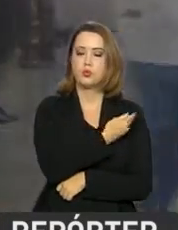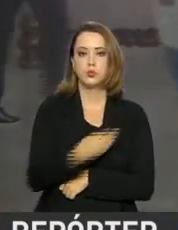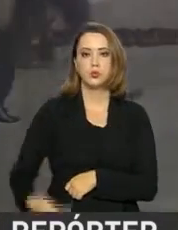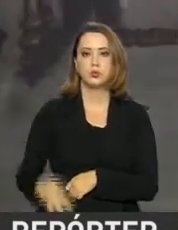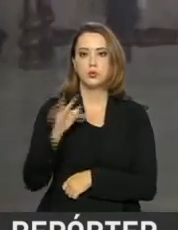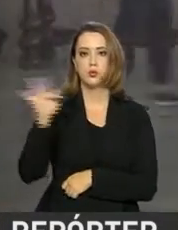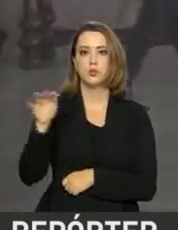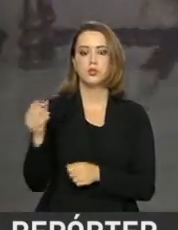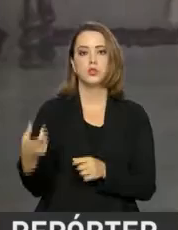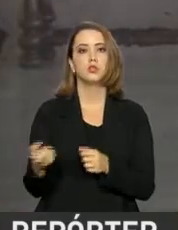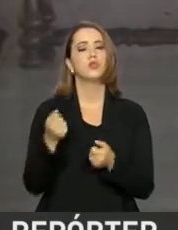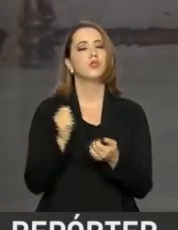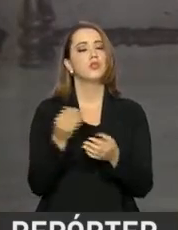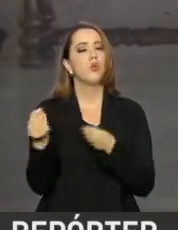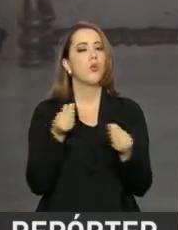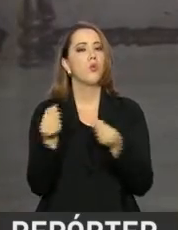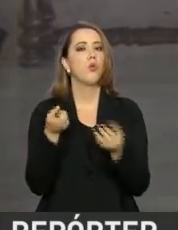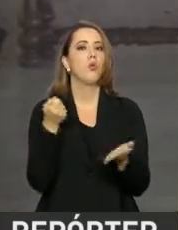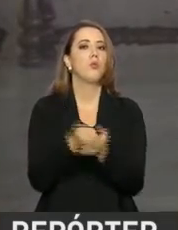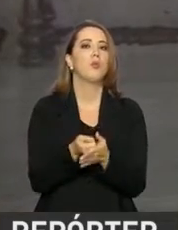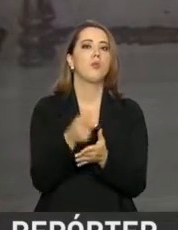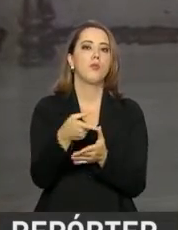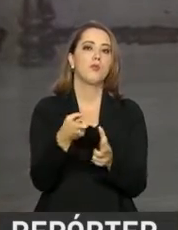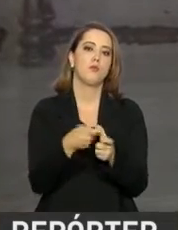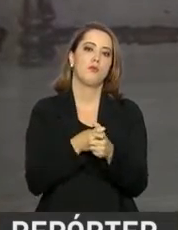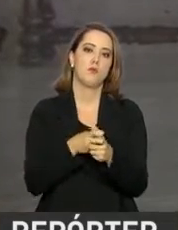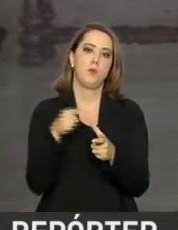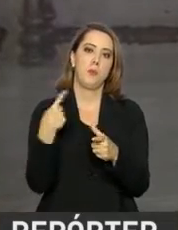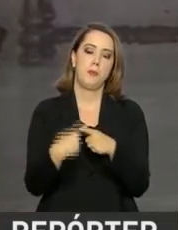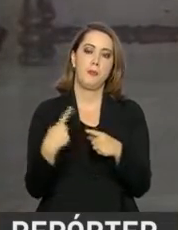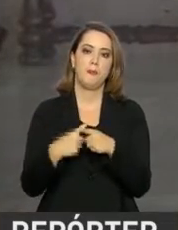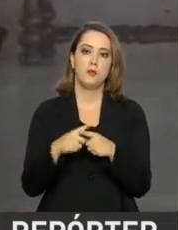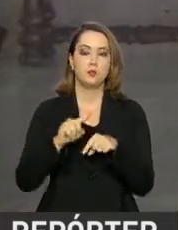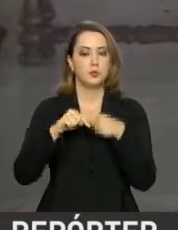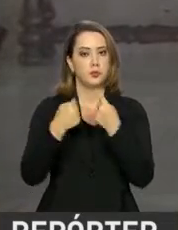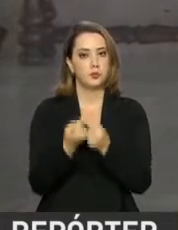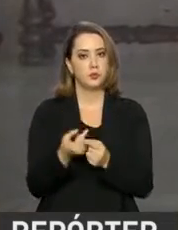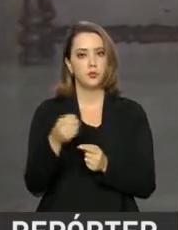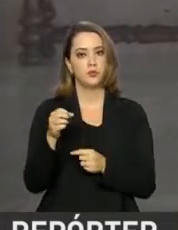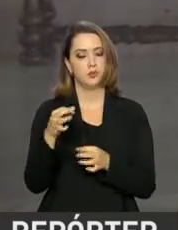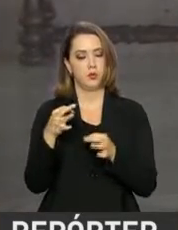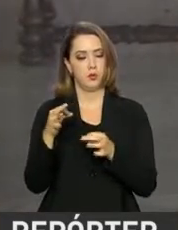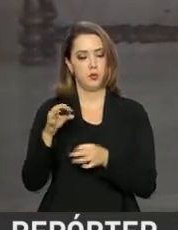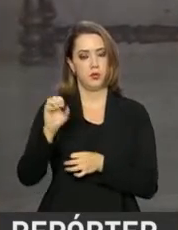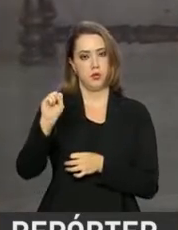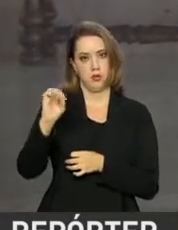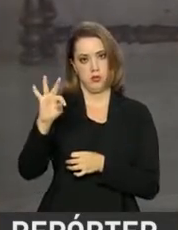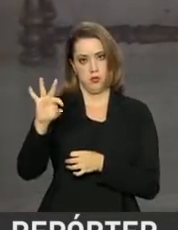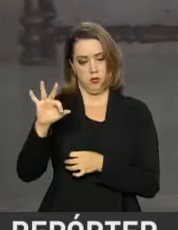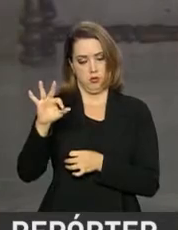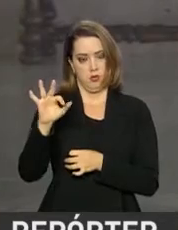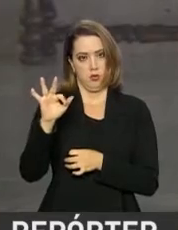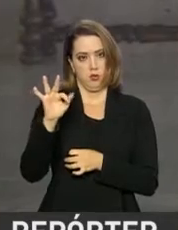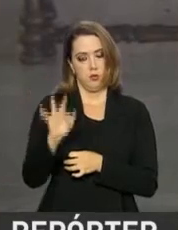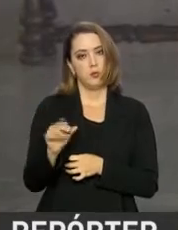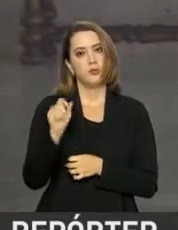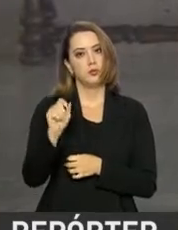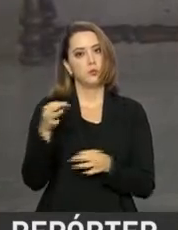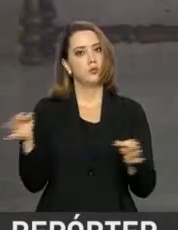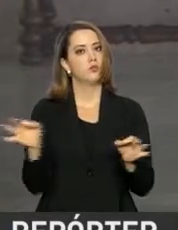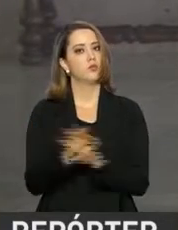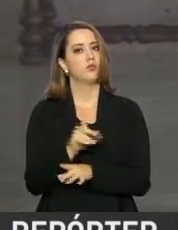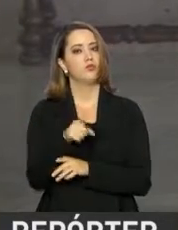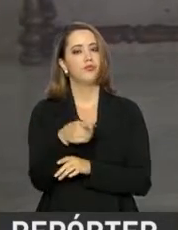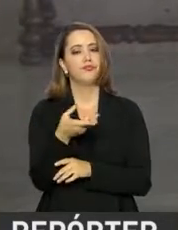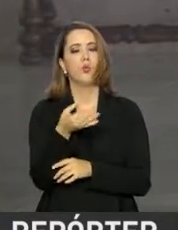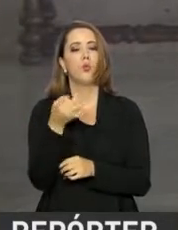dívida. Isso ocorreu depois do Supremo Tribunal Federal encerrar um julgamento que discutia o assunto. Antes disso, o Supremo